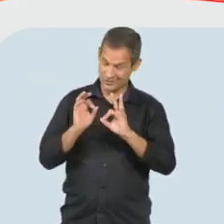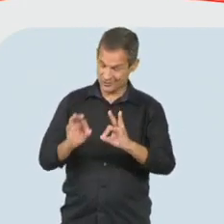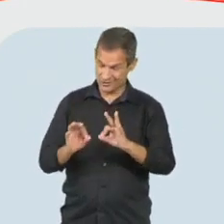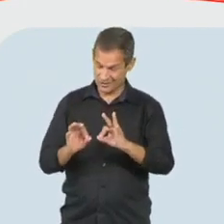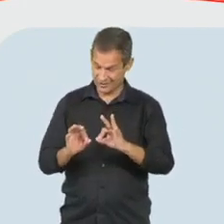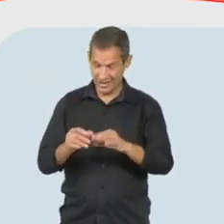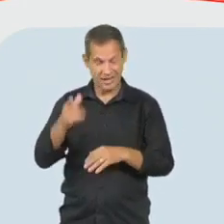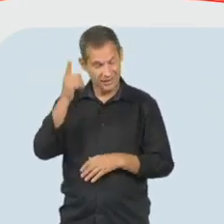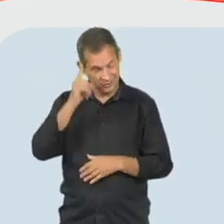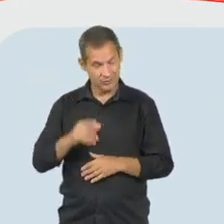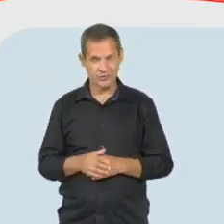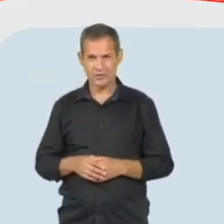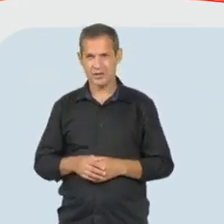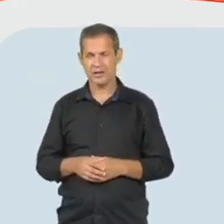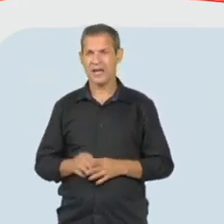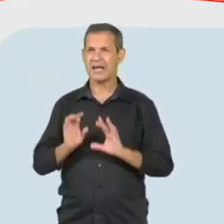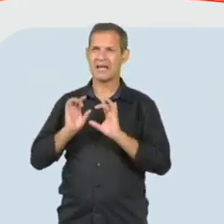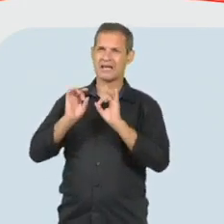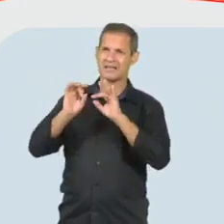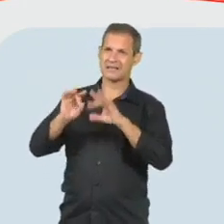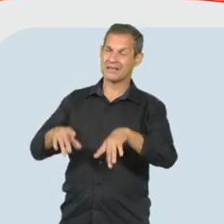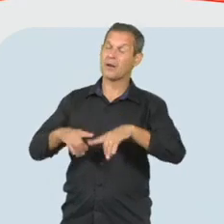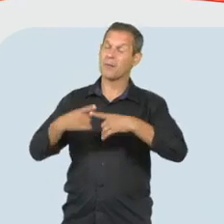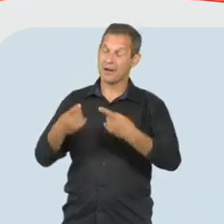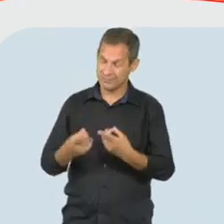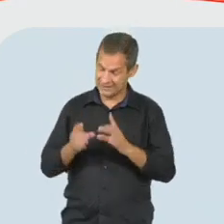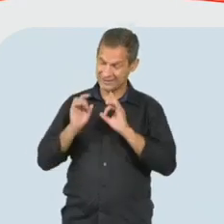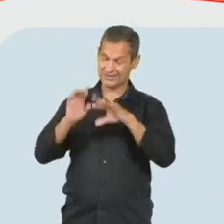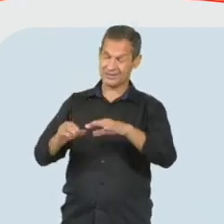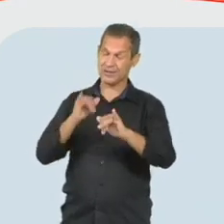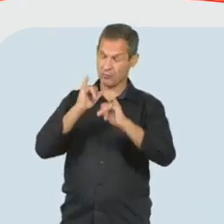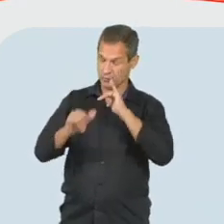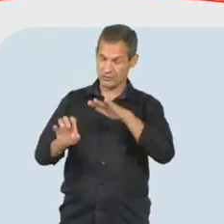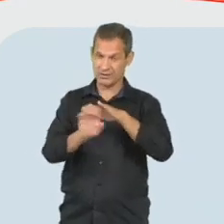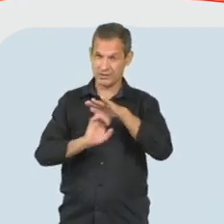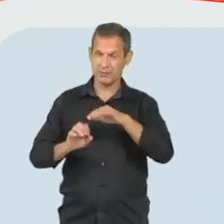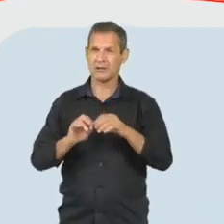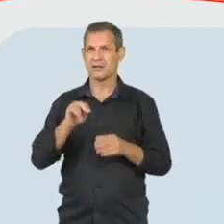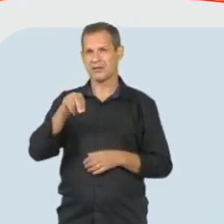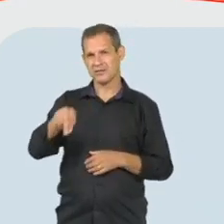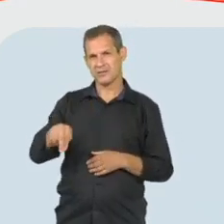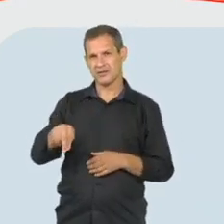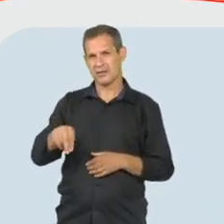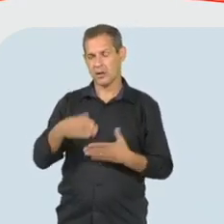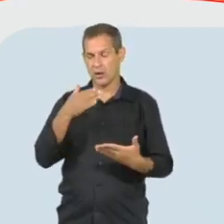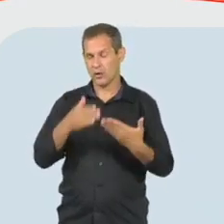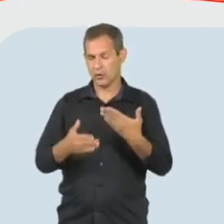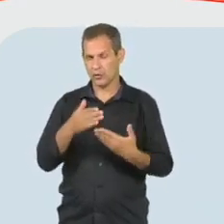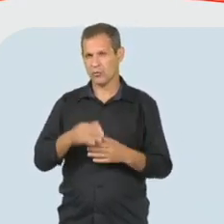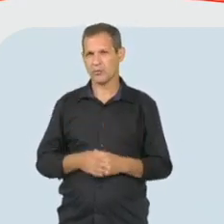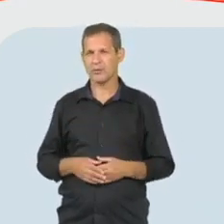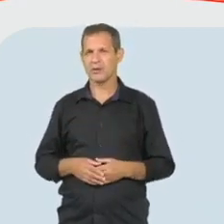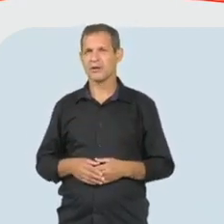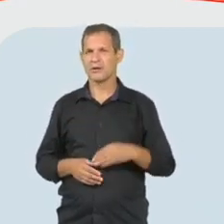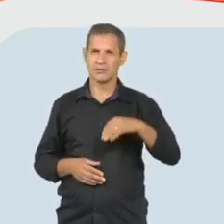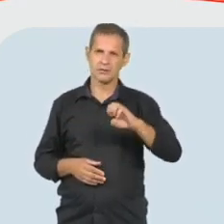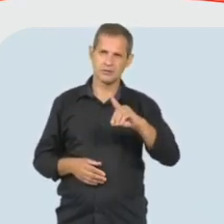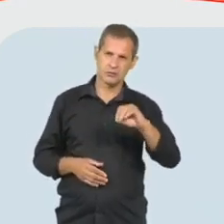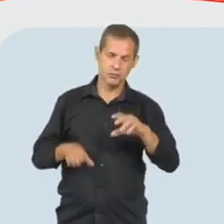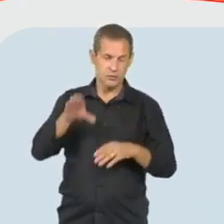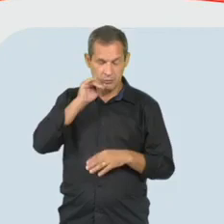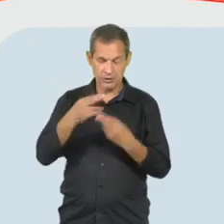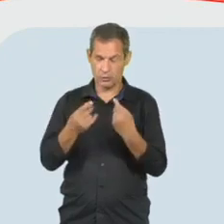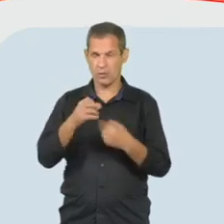ela consiga refutar, ou seja, rejeitar a informação da empresa M que o peso médio dos funcionários é igual